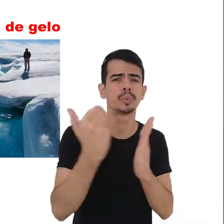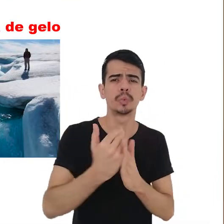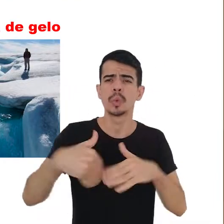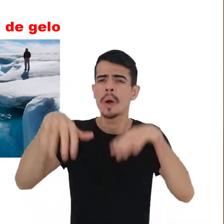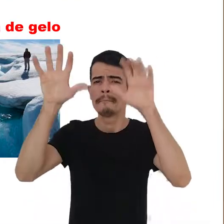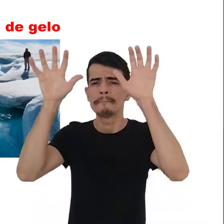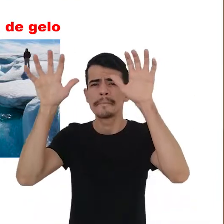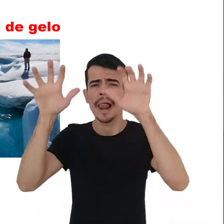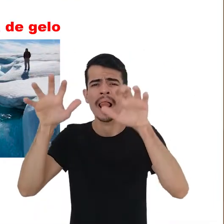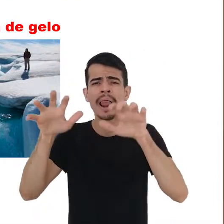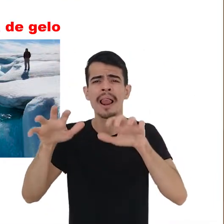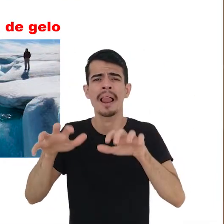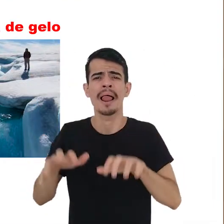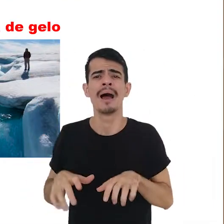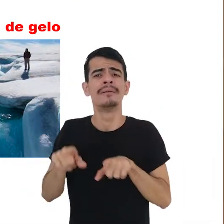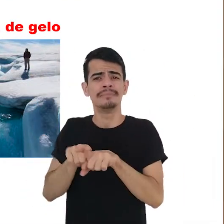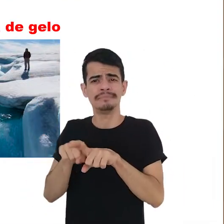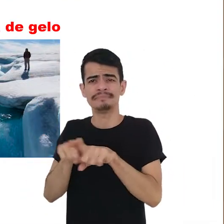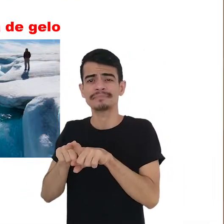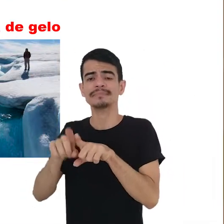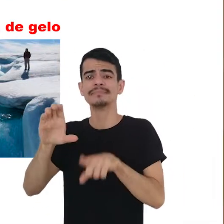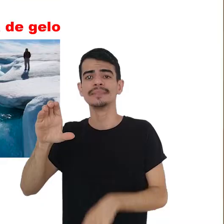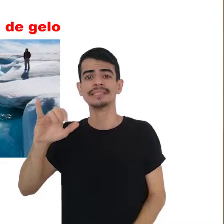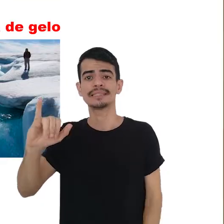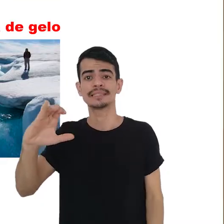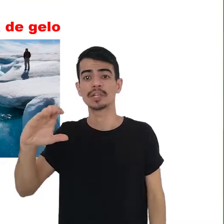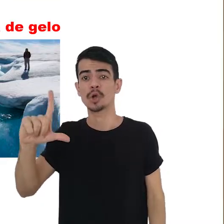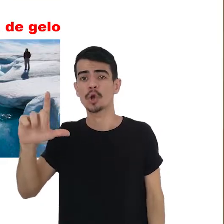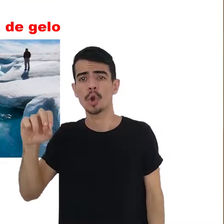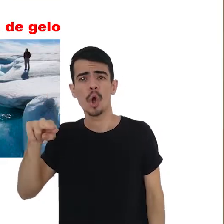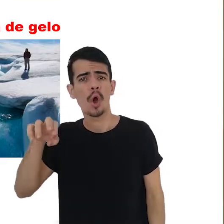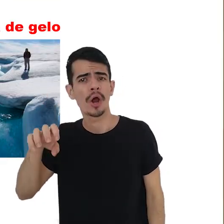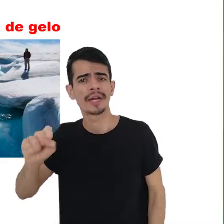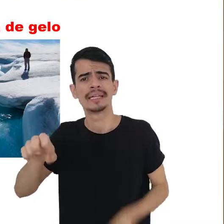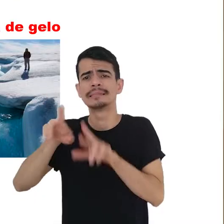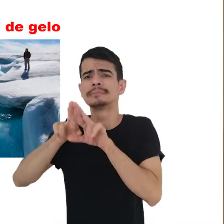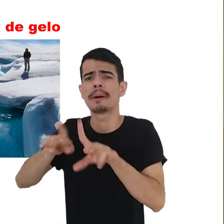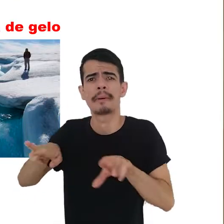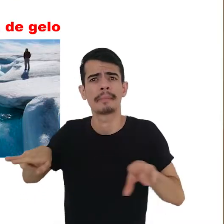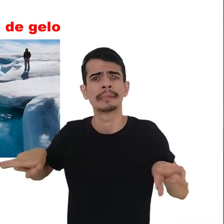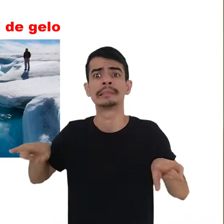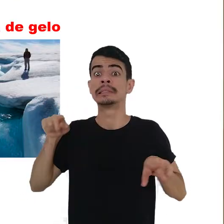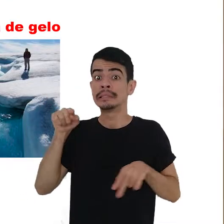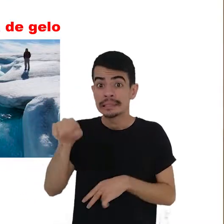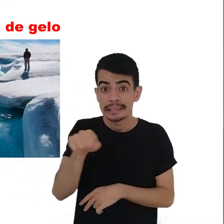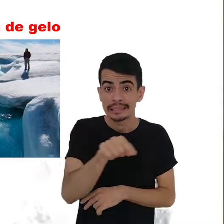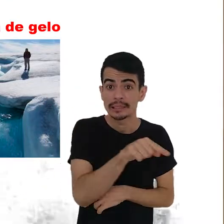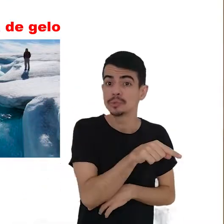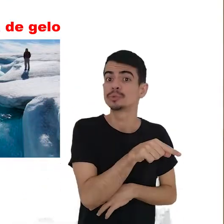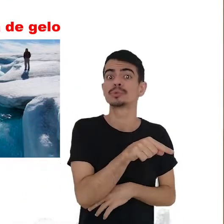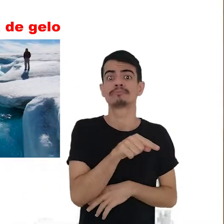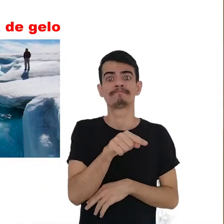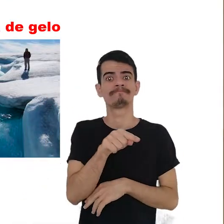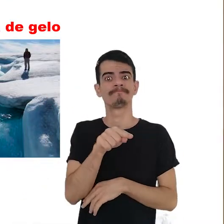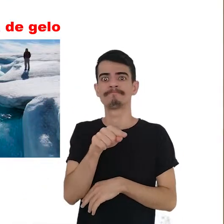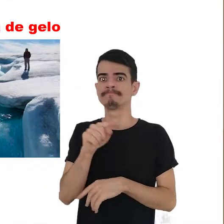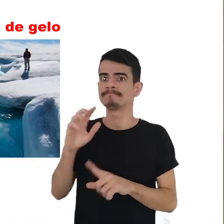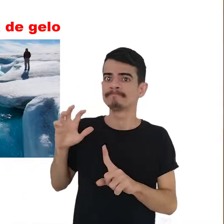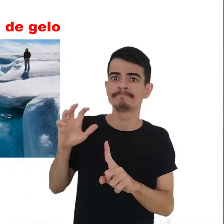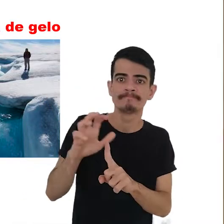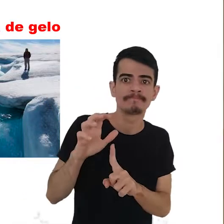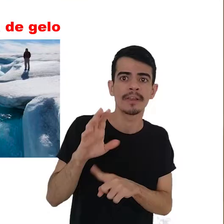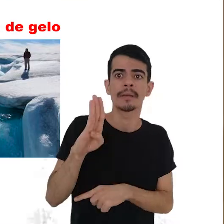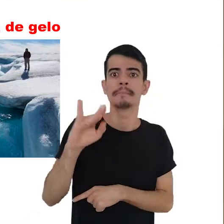aumento da desertificação, aumento da atividade ciclônica, tudo isso com grandes implicações para